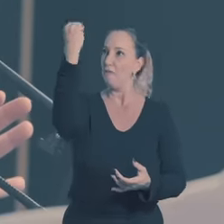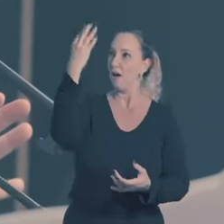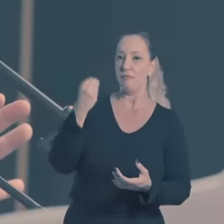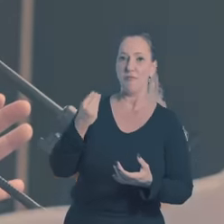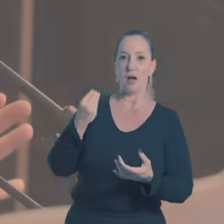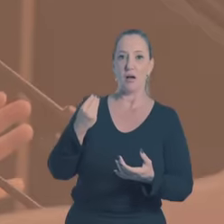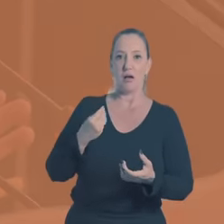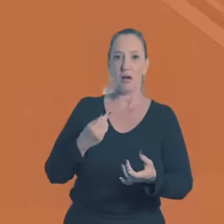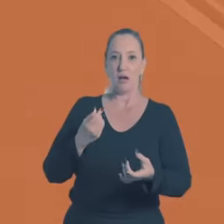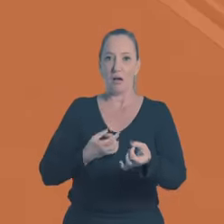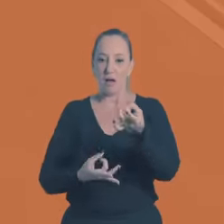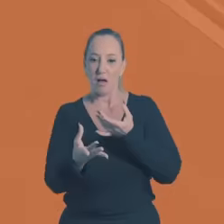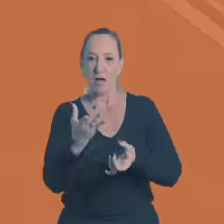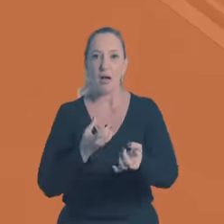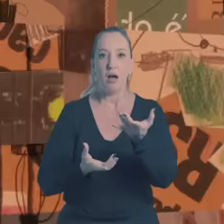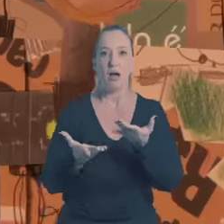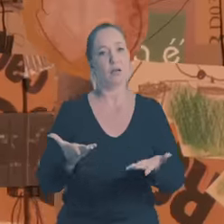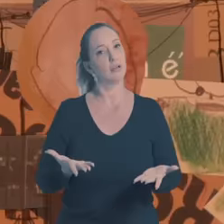nos faróis.